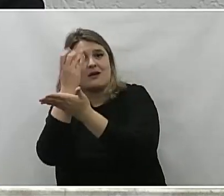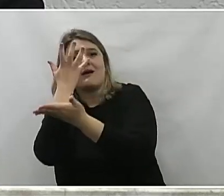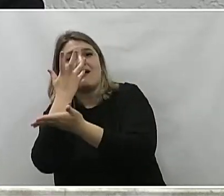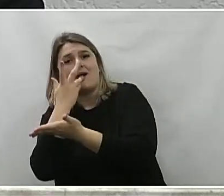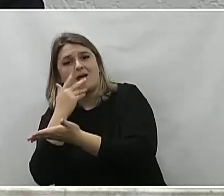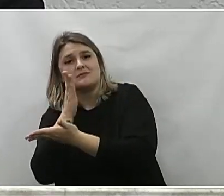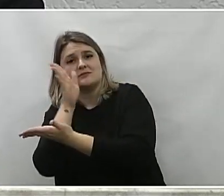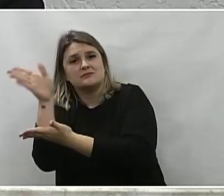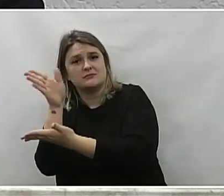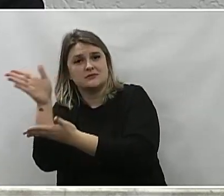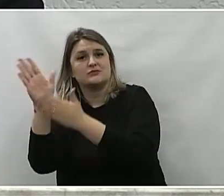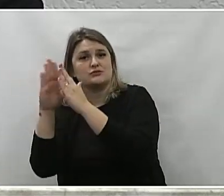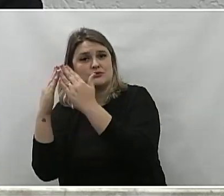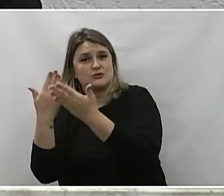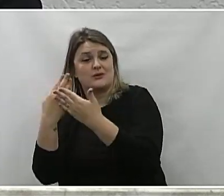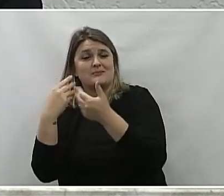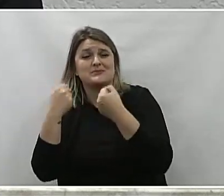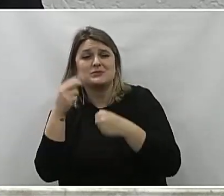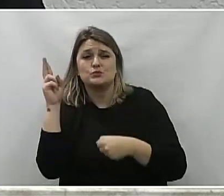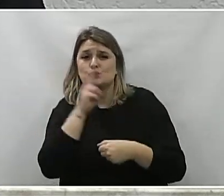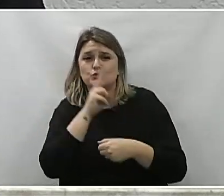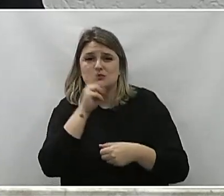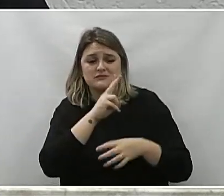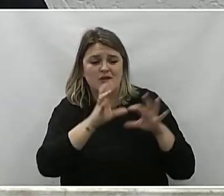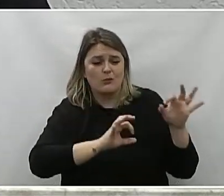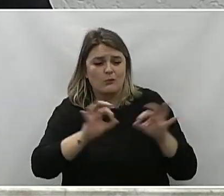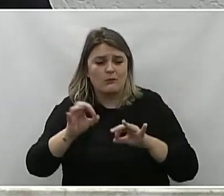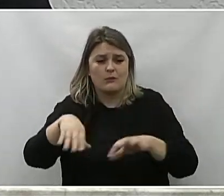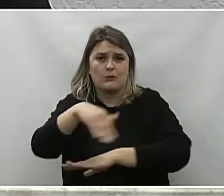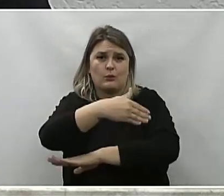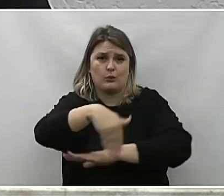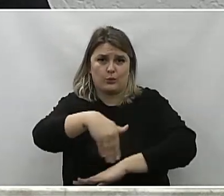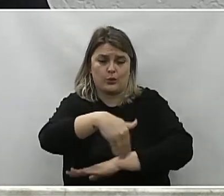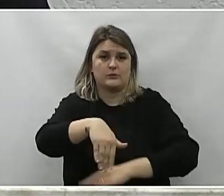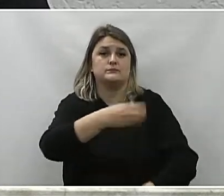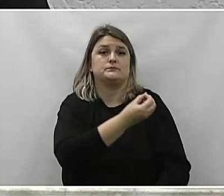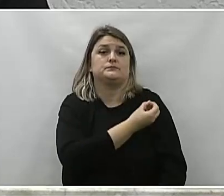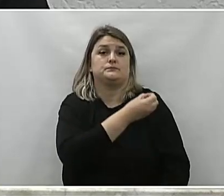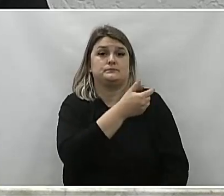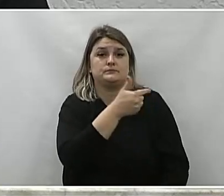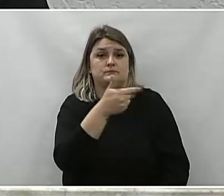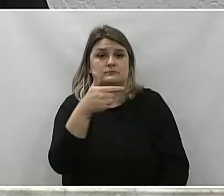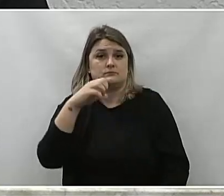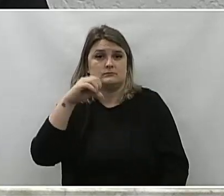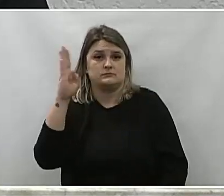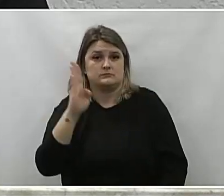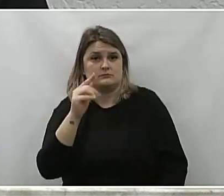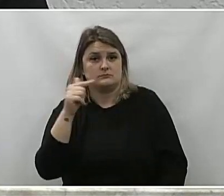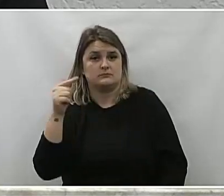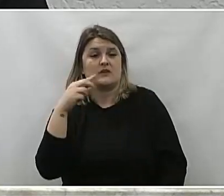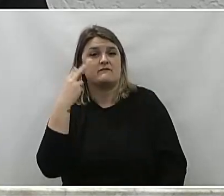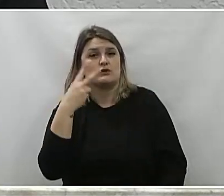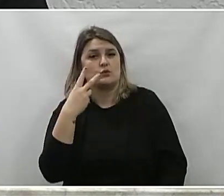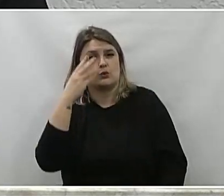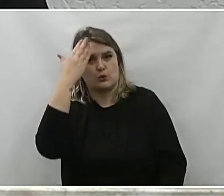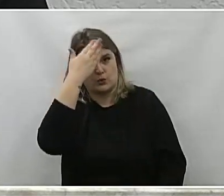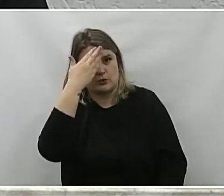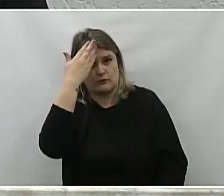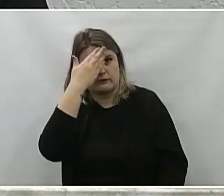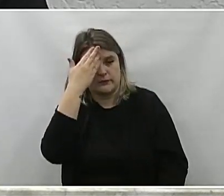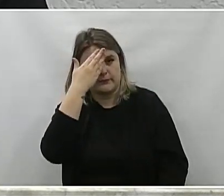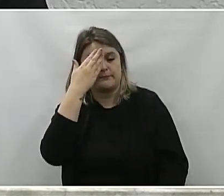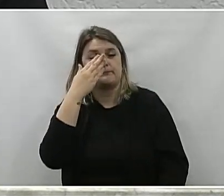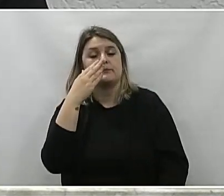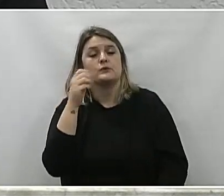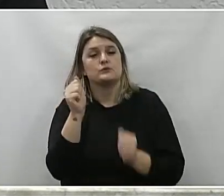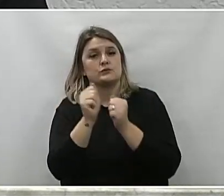de maneira urgente número 229 de 2022 dos vereadores Frederico de